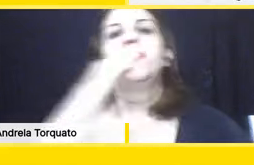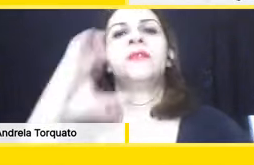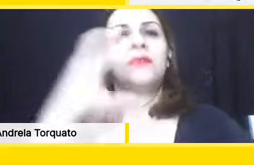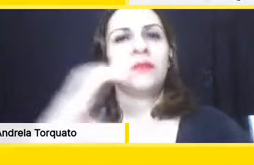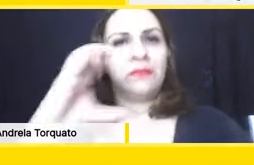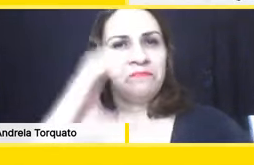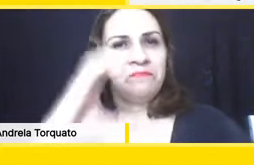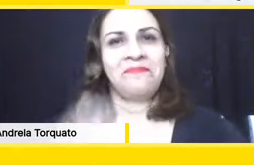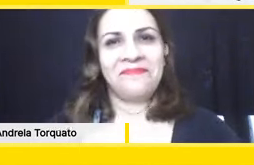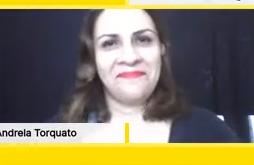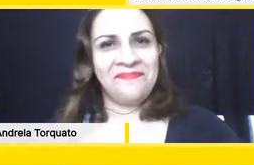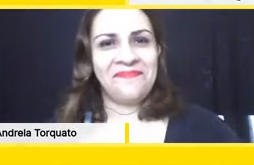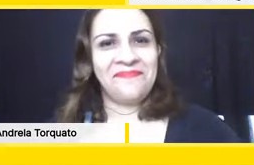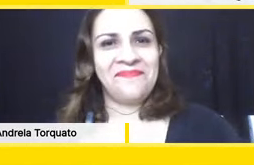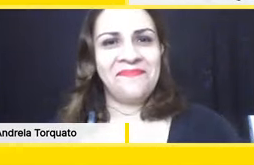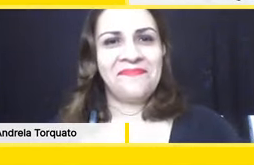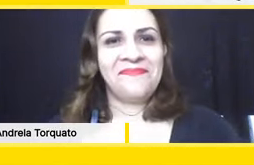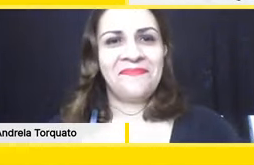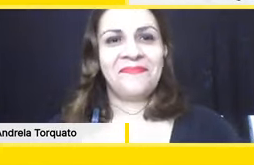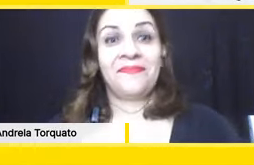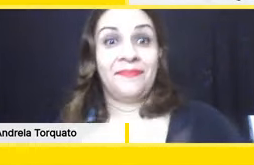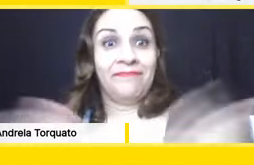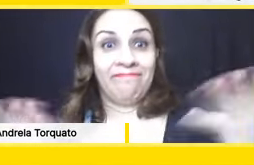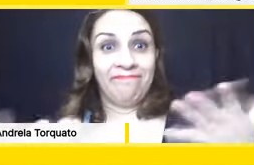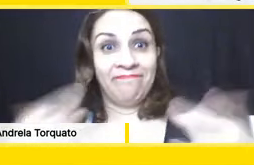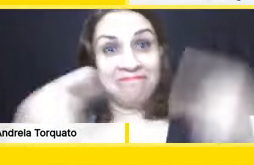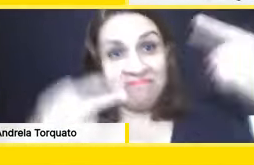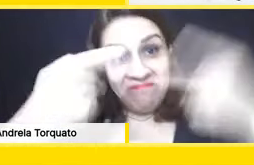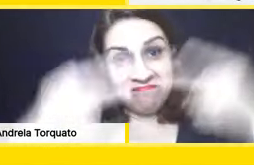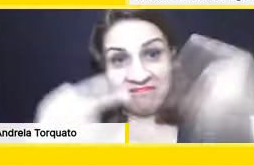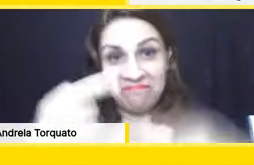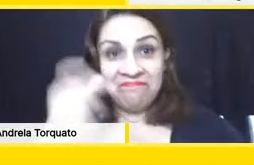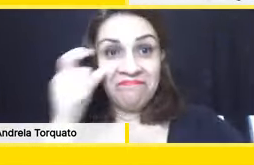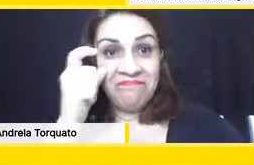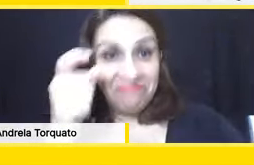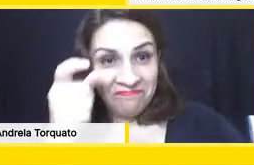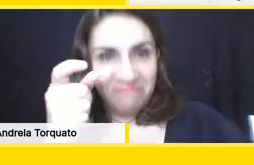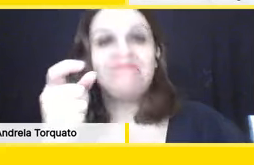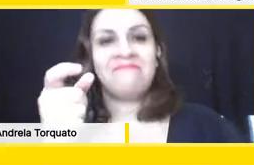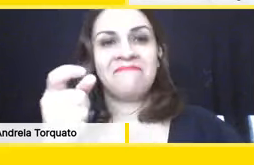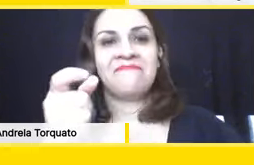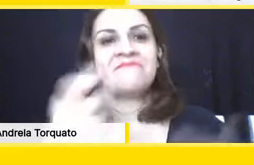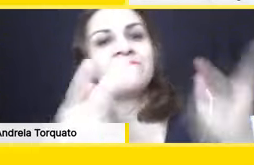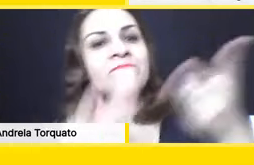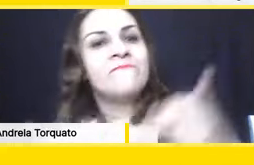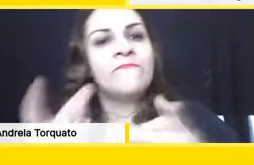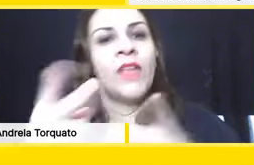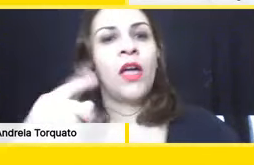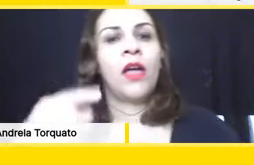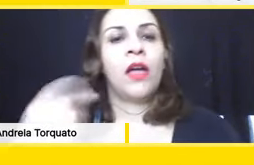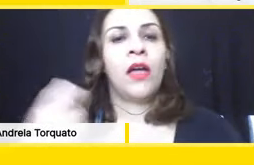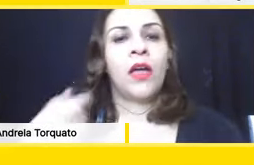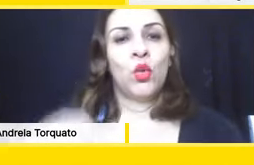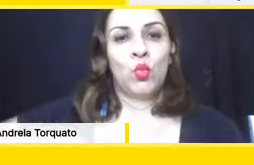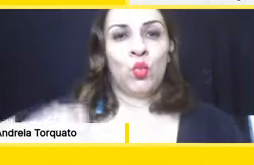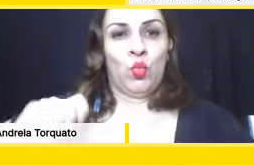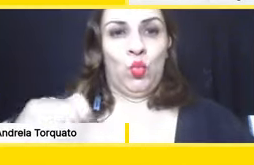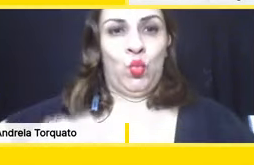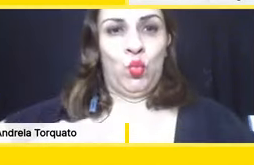E para isso, para esse debate bem interessante, convidamos o deputado